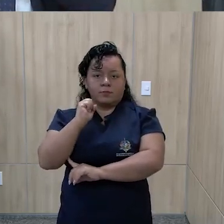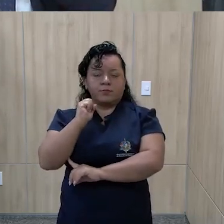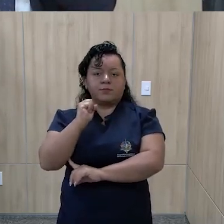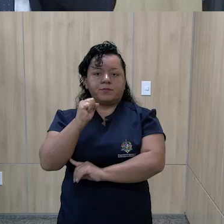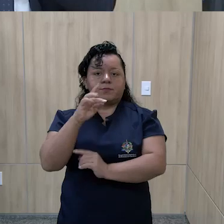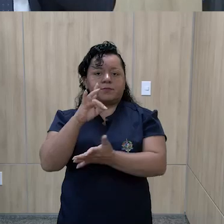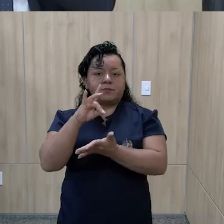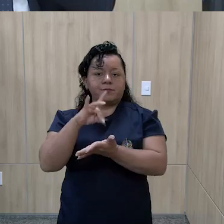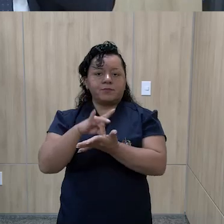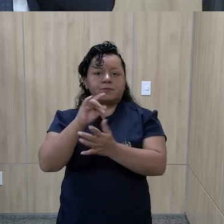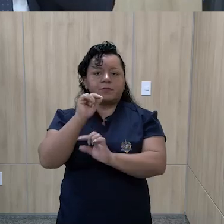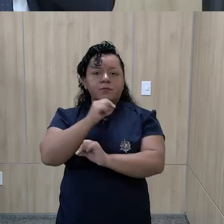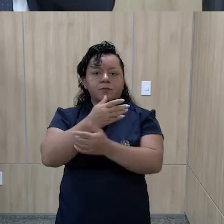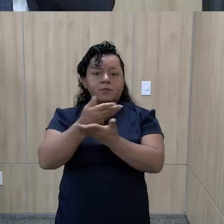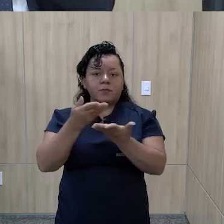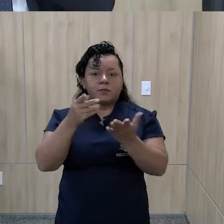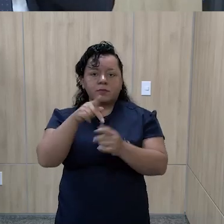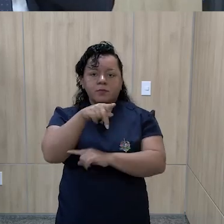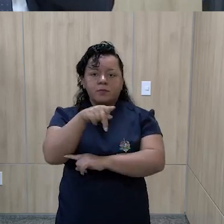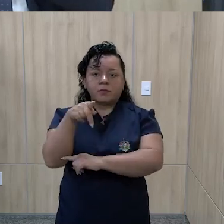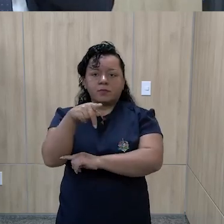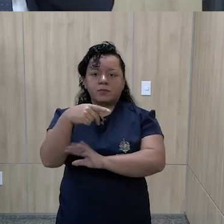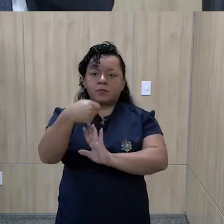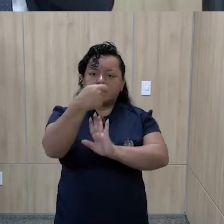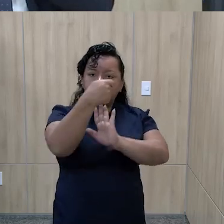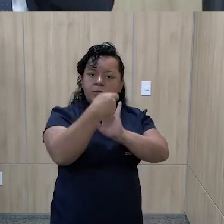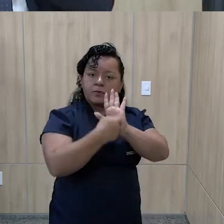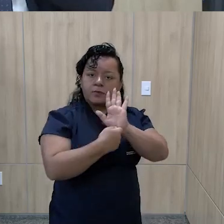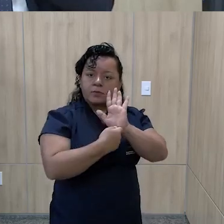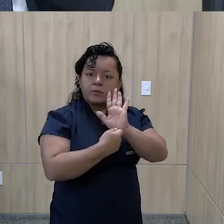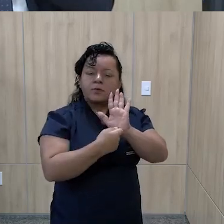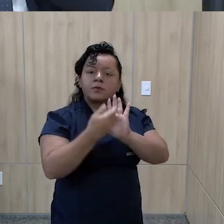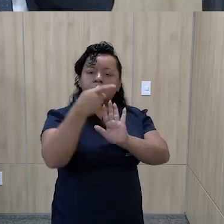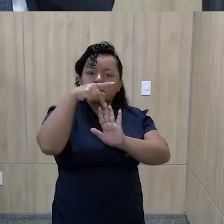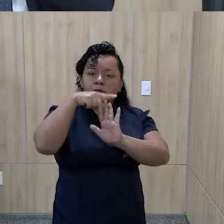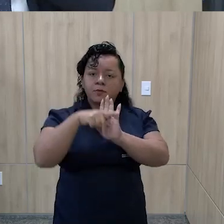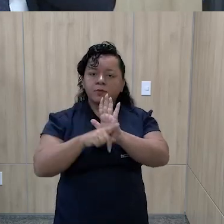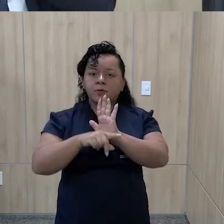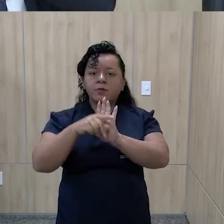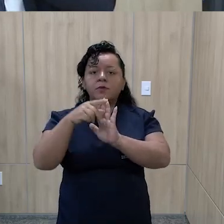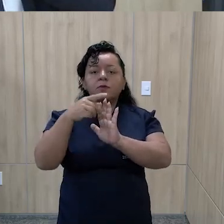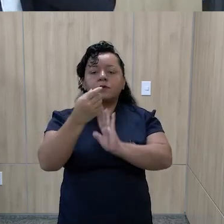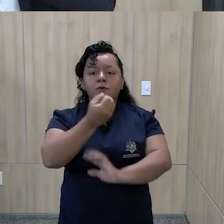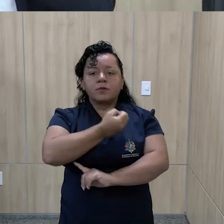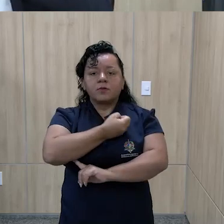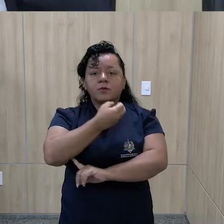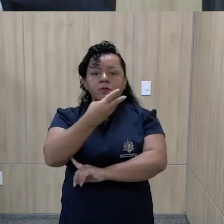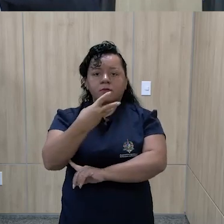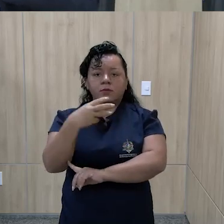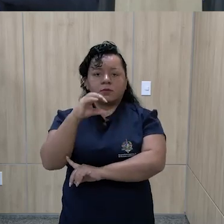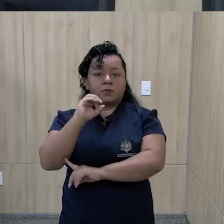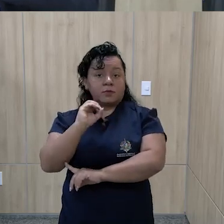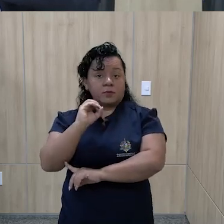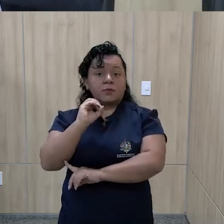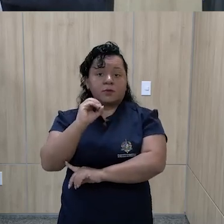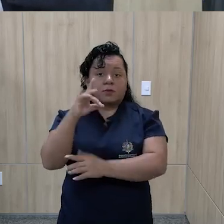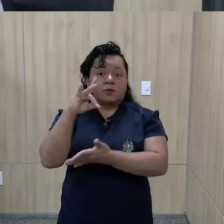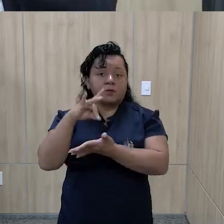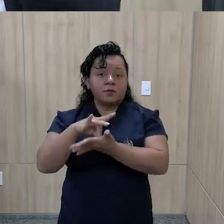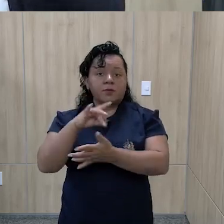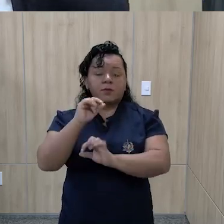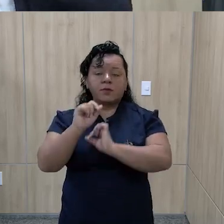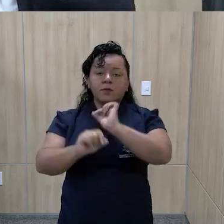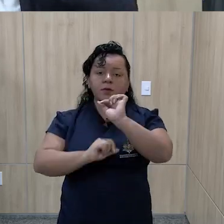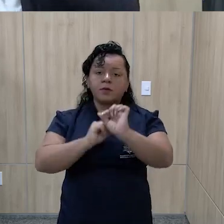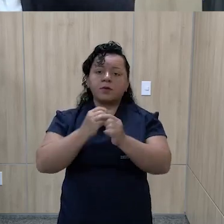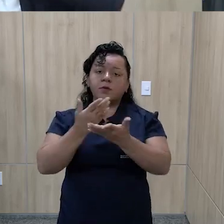eu gostaria apenas de fazer o registro aqui para todos que acompanham esta comissão este projeto de número 30 na